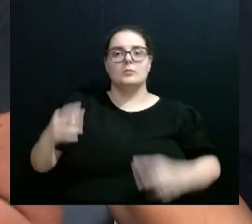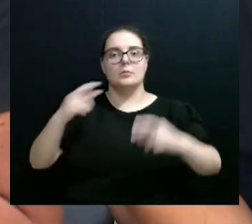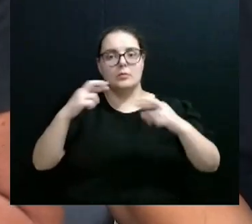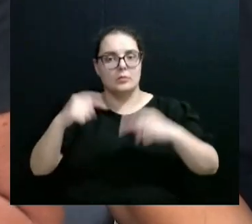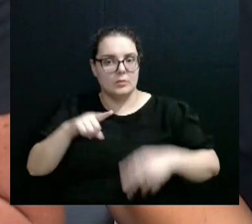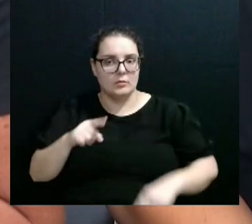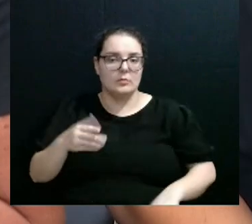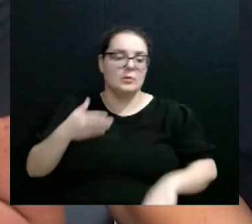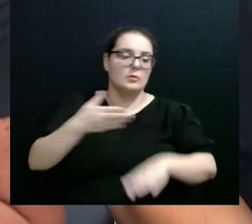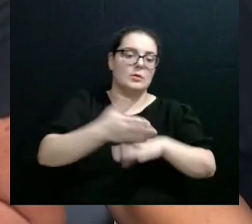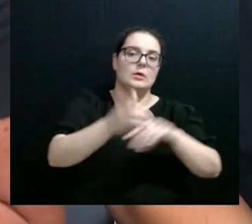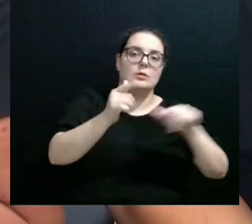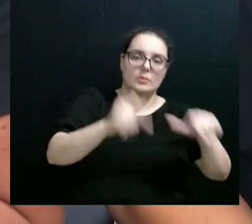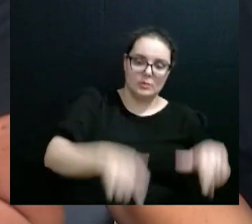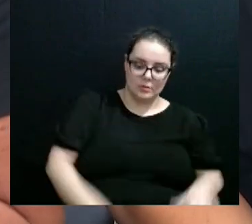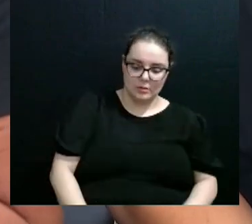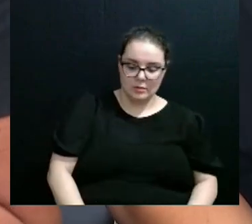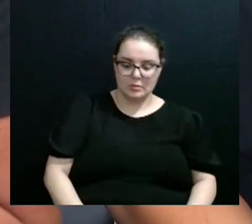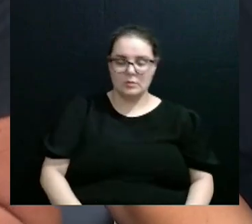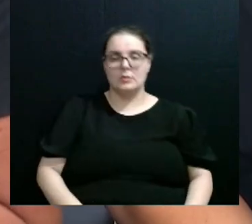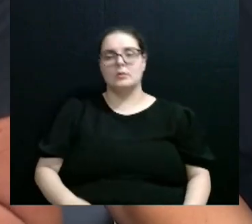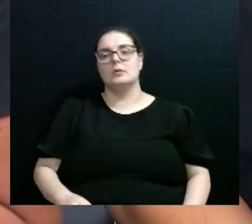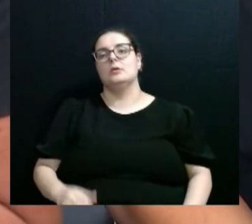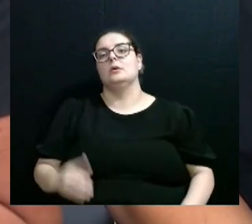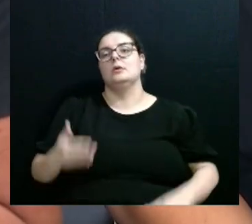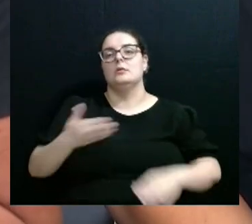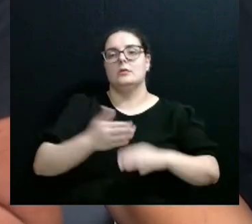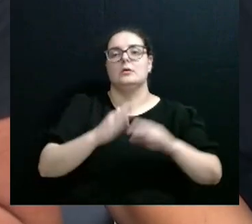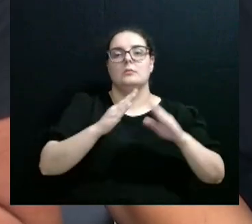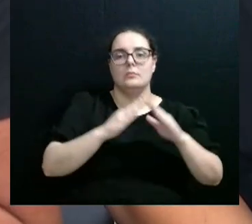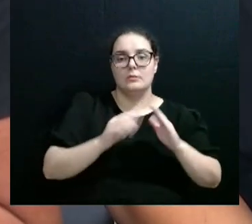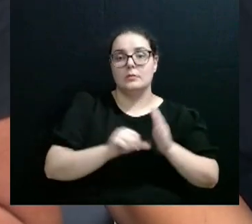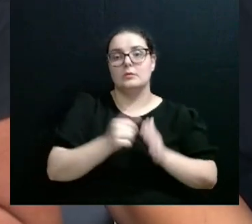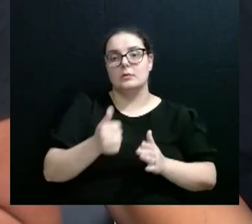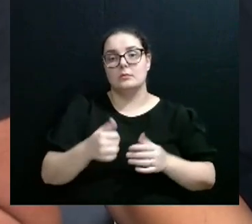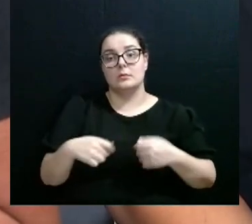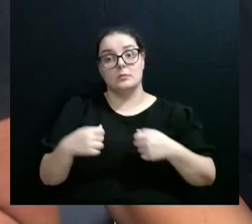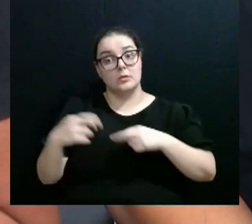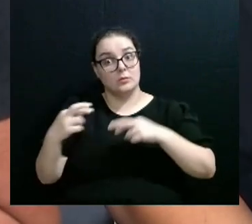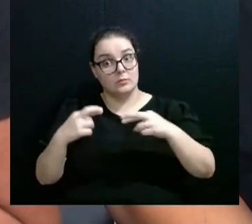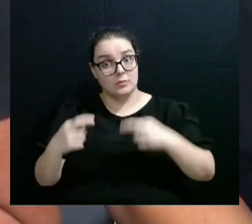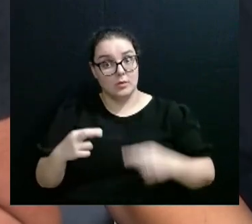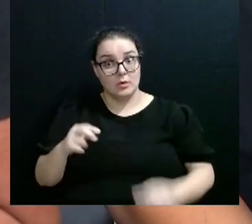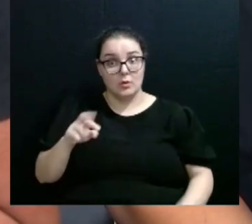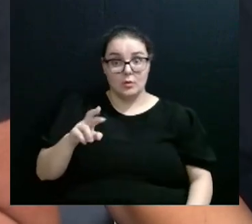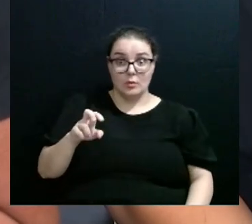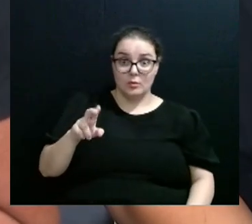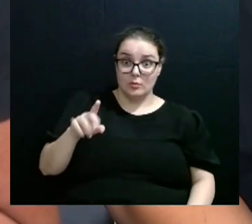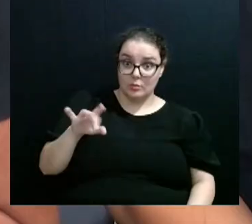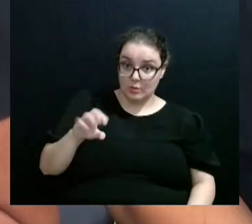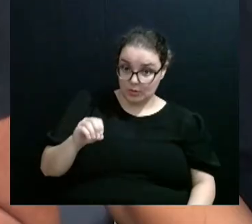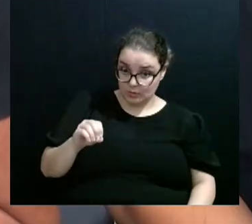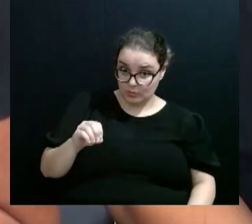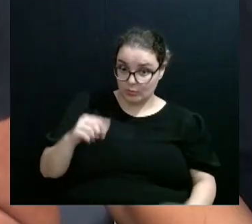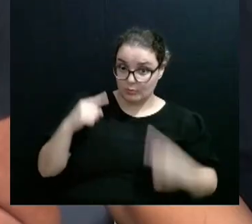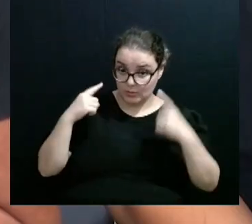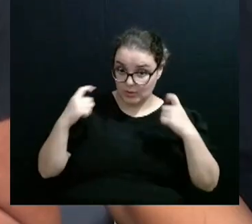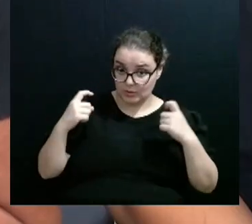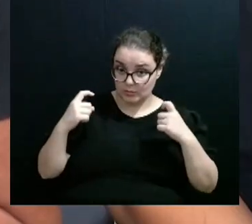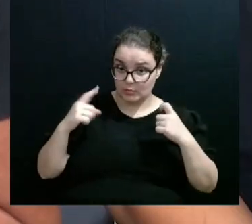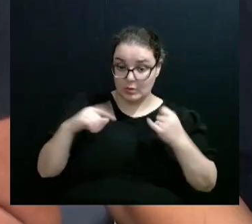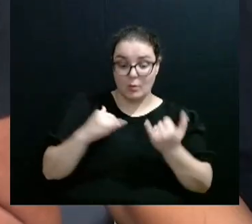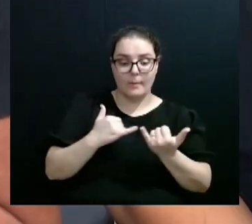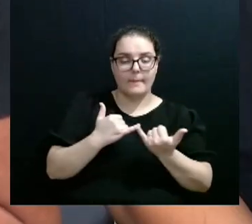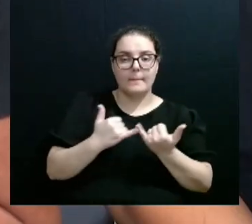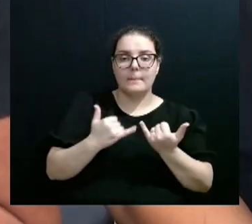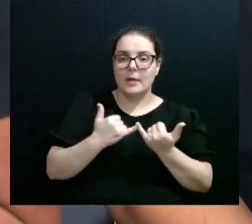do estabelecimento, ele vai na primeira casa habitada. Mas agora ele precisa observar que o ruído a ser medido é o médio. Está lá,